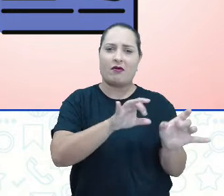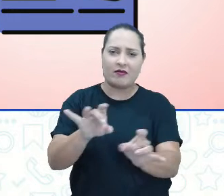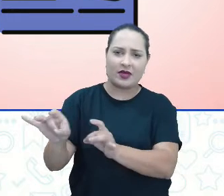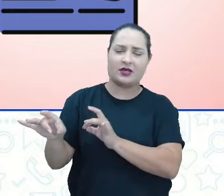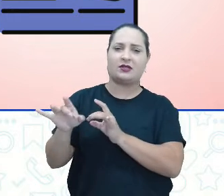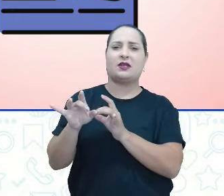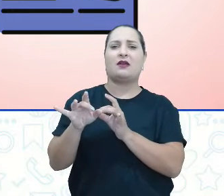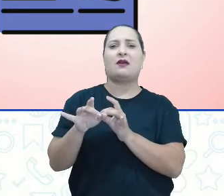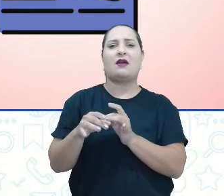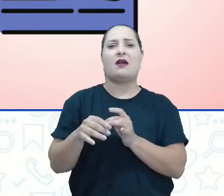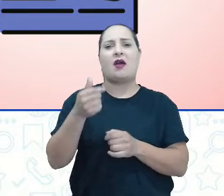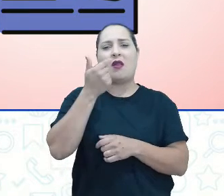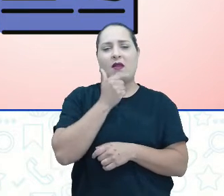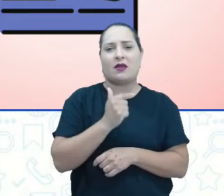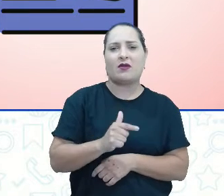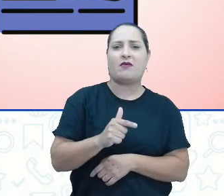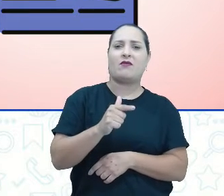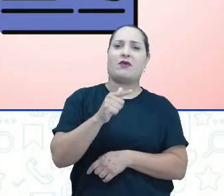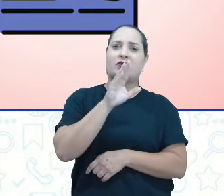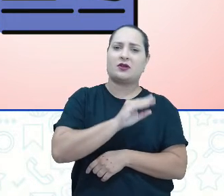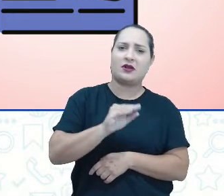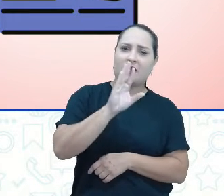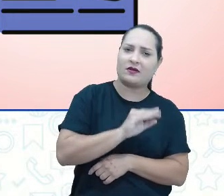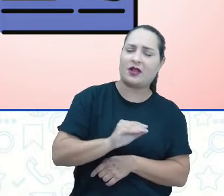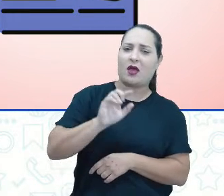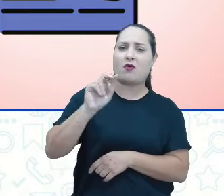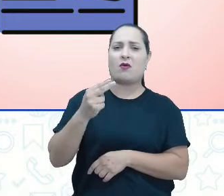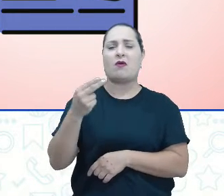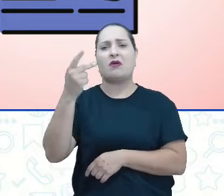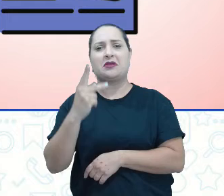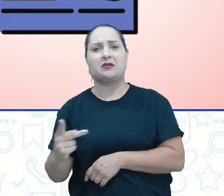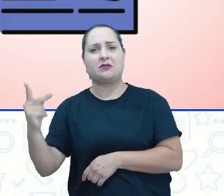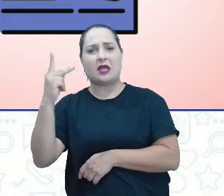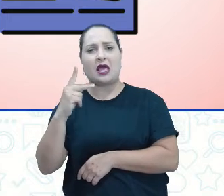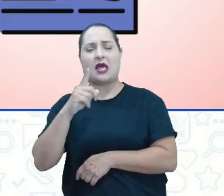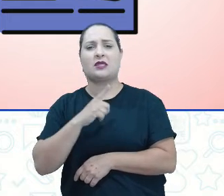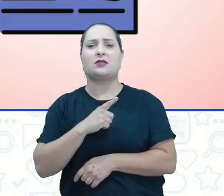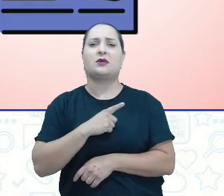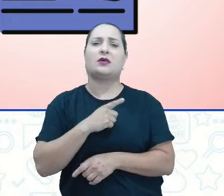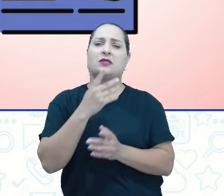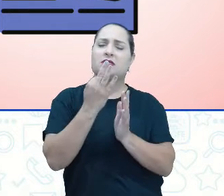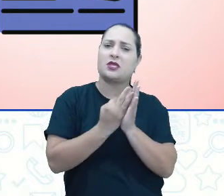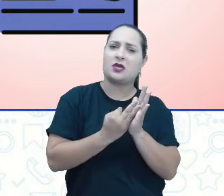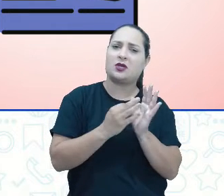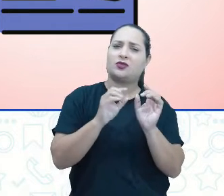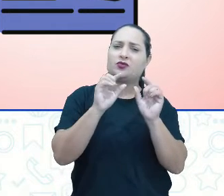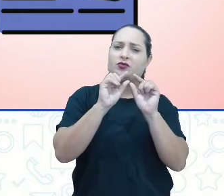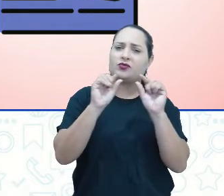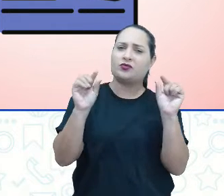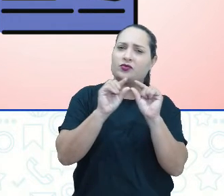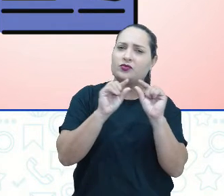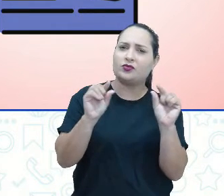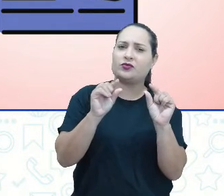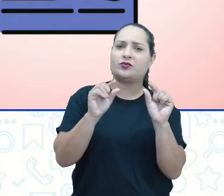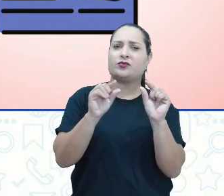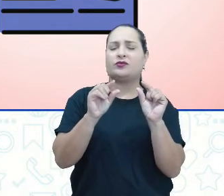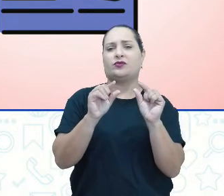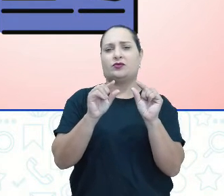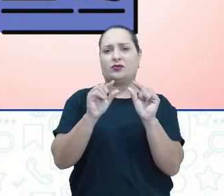não verbal, linguagem simples, textos relativamente curtos, textos persuasivos e